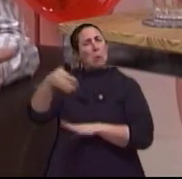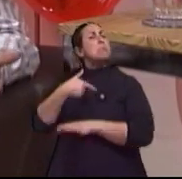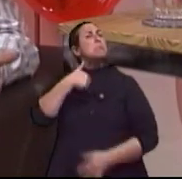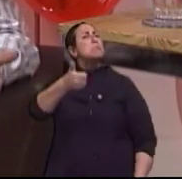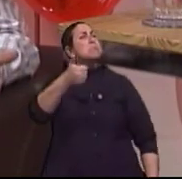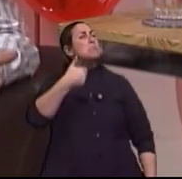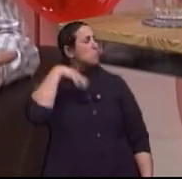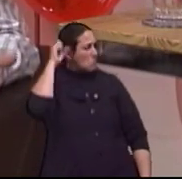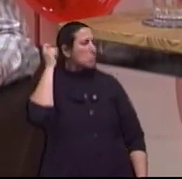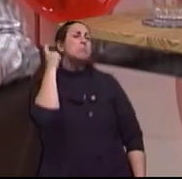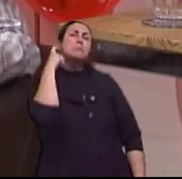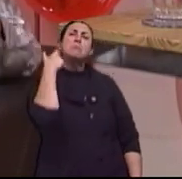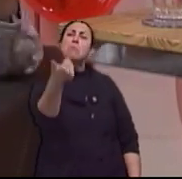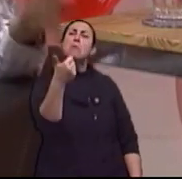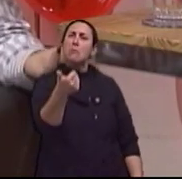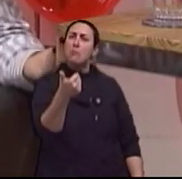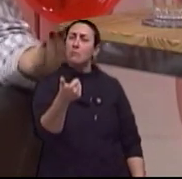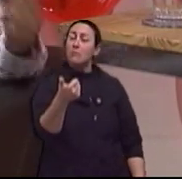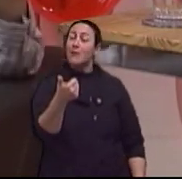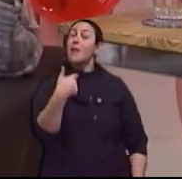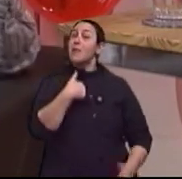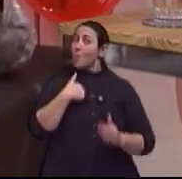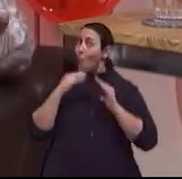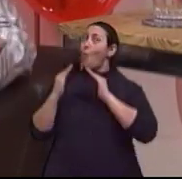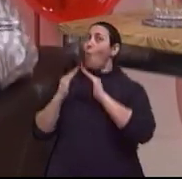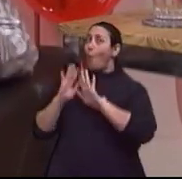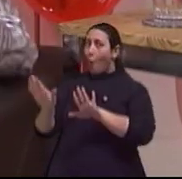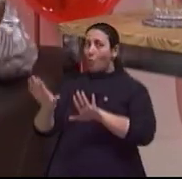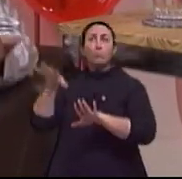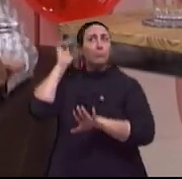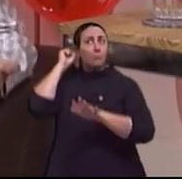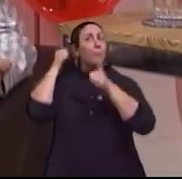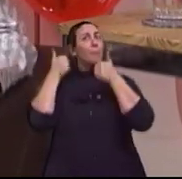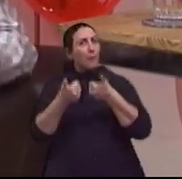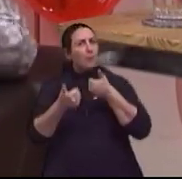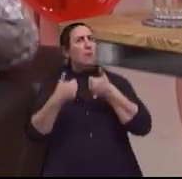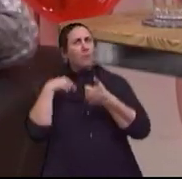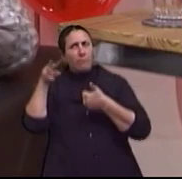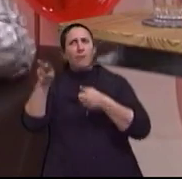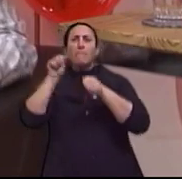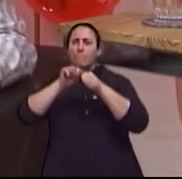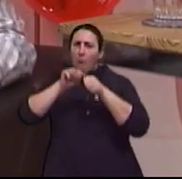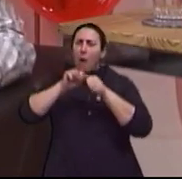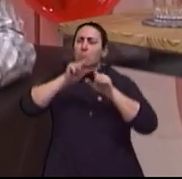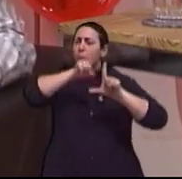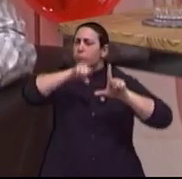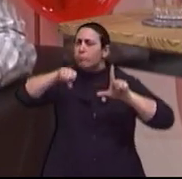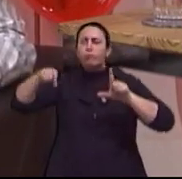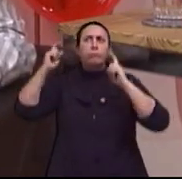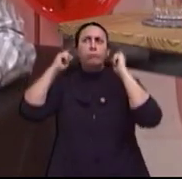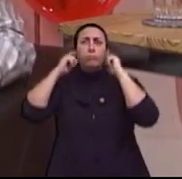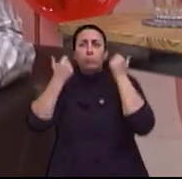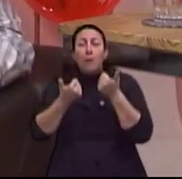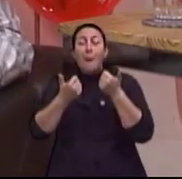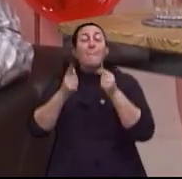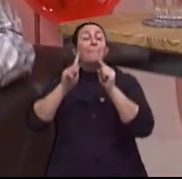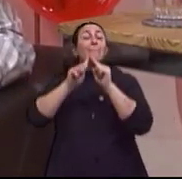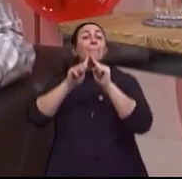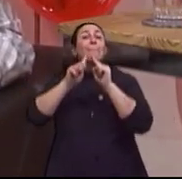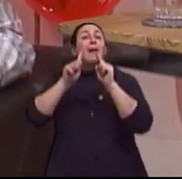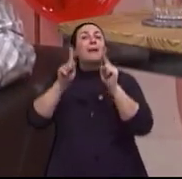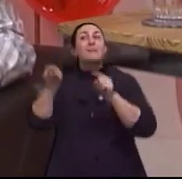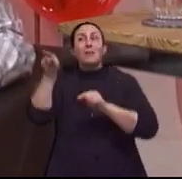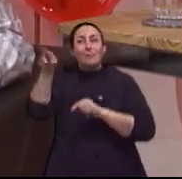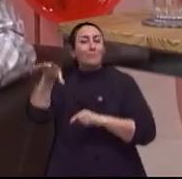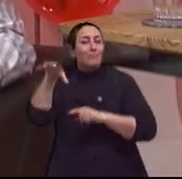eu escuto bem né e eu concordo a gente faz o exame faz a audiometria diz não o senhor escuta bem o problema é que não